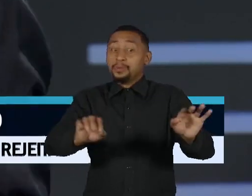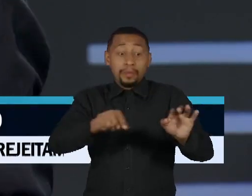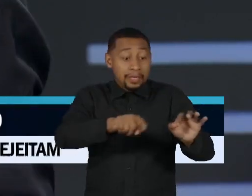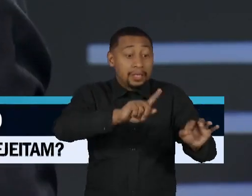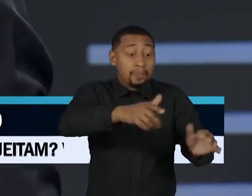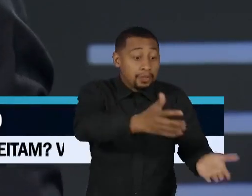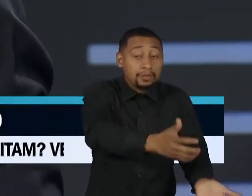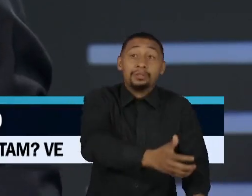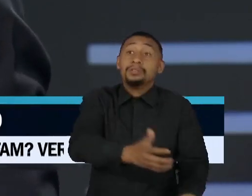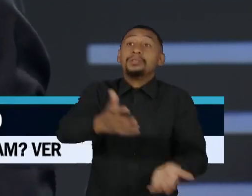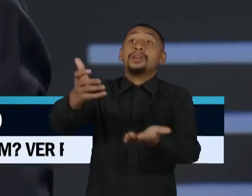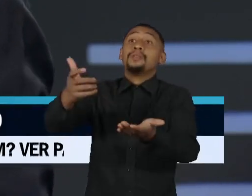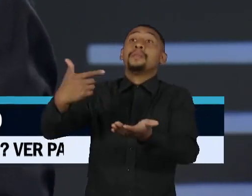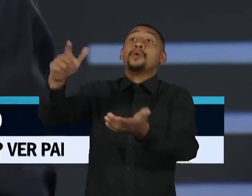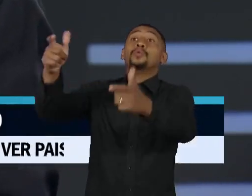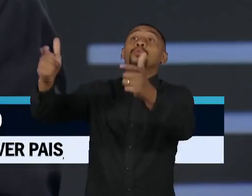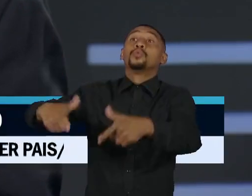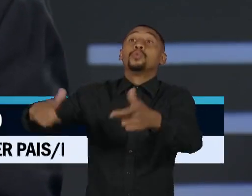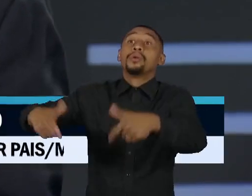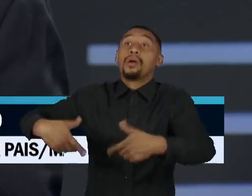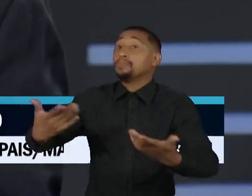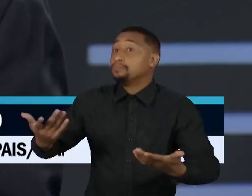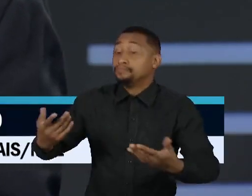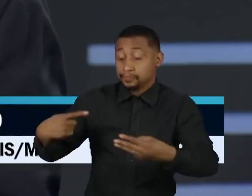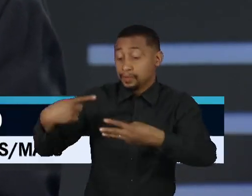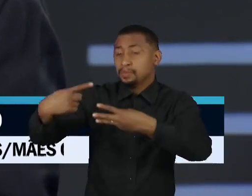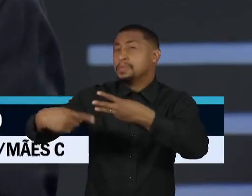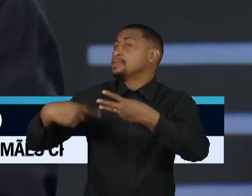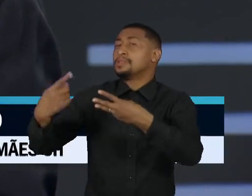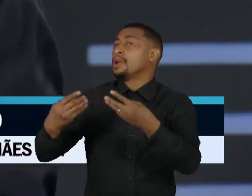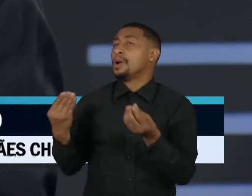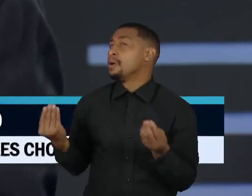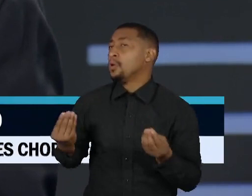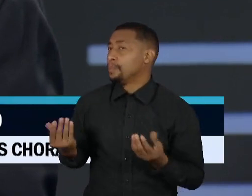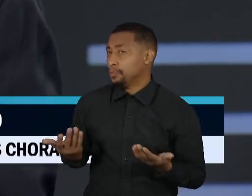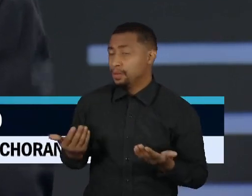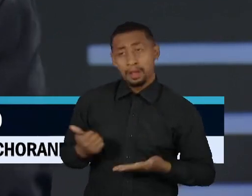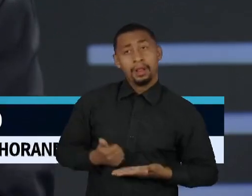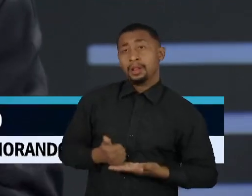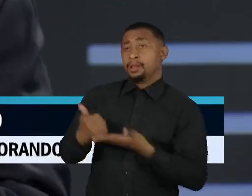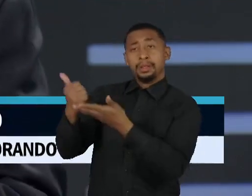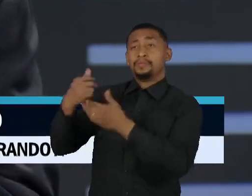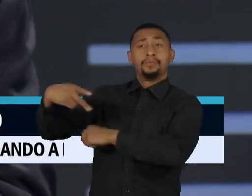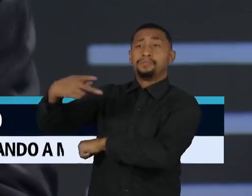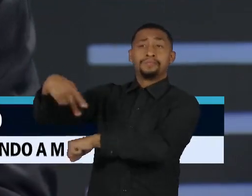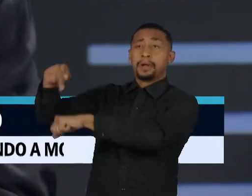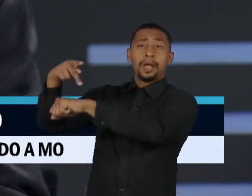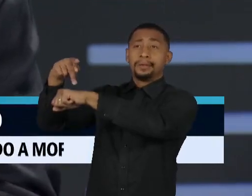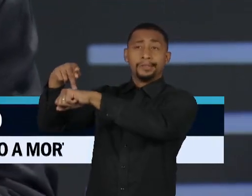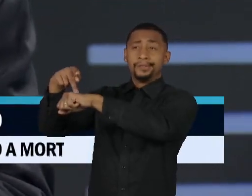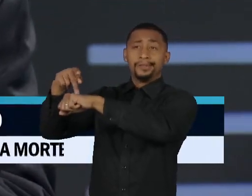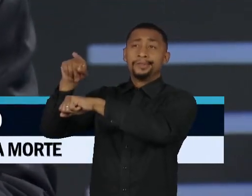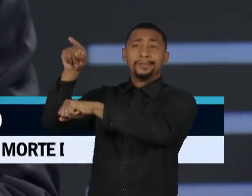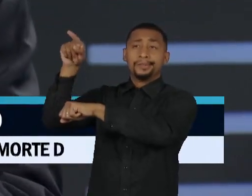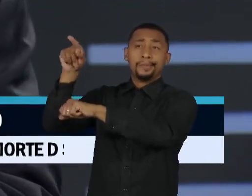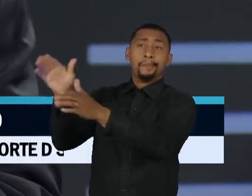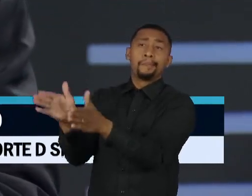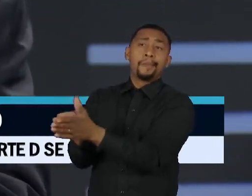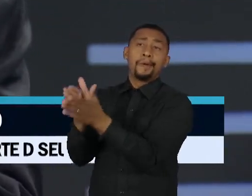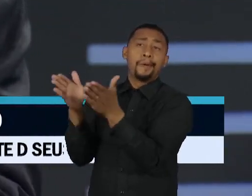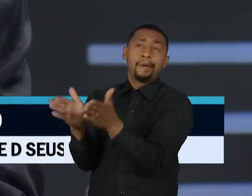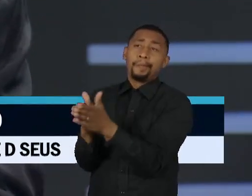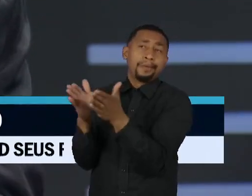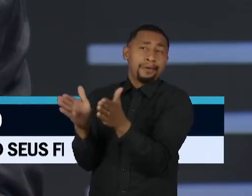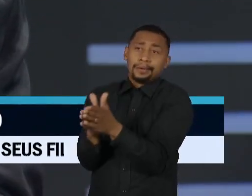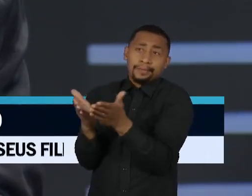isso vai ser reciclado? Em países onde você é barato fazer. Sim. Então, você exporta a poluição, tanto produzida, e